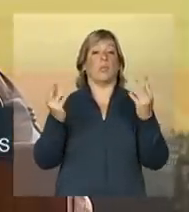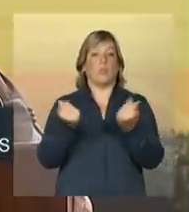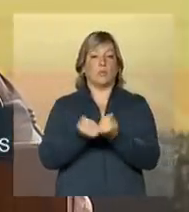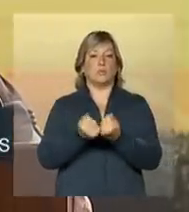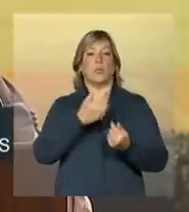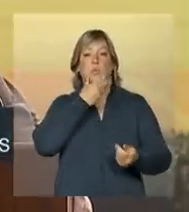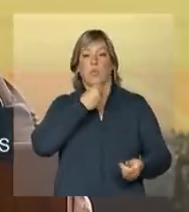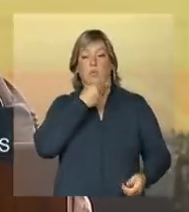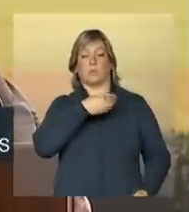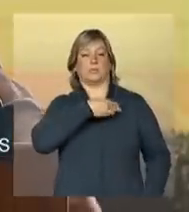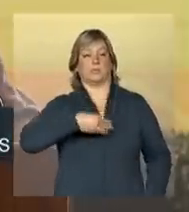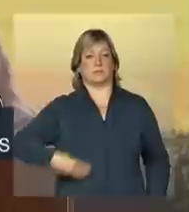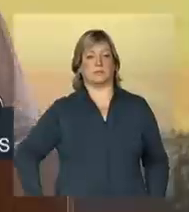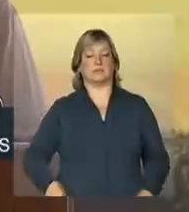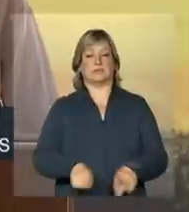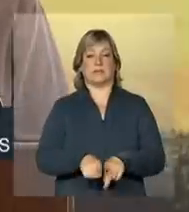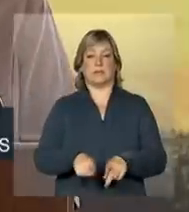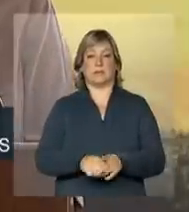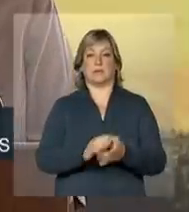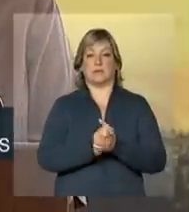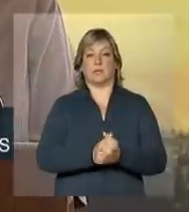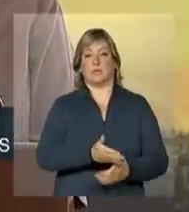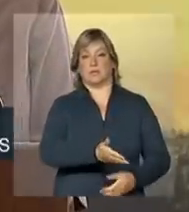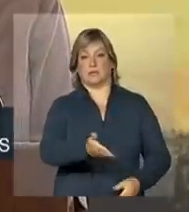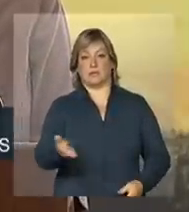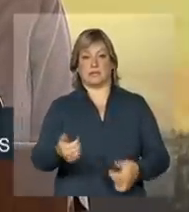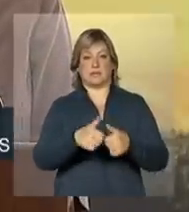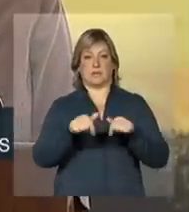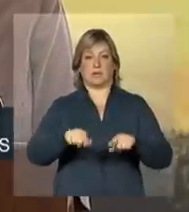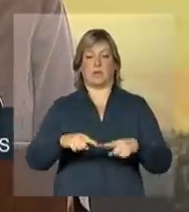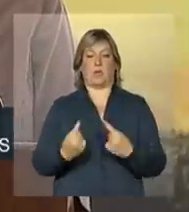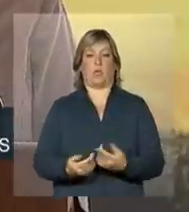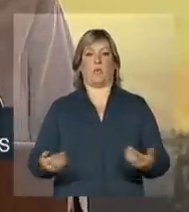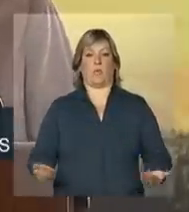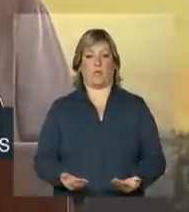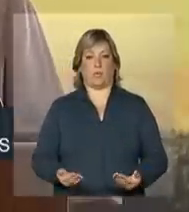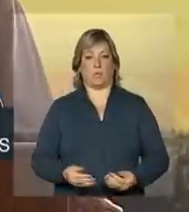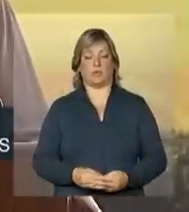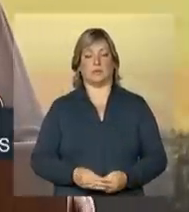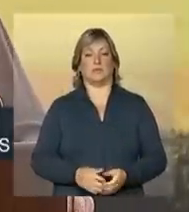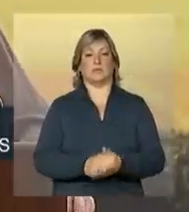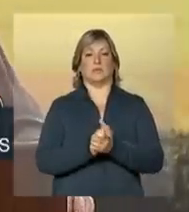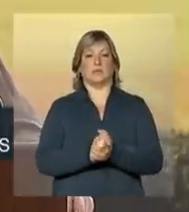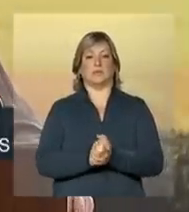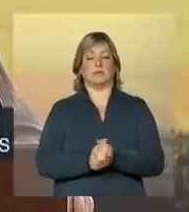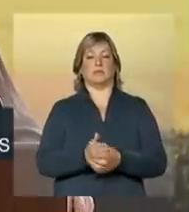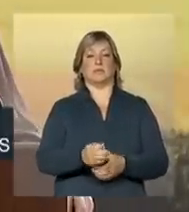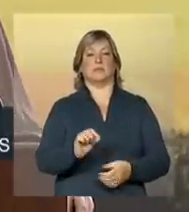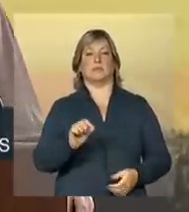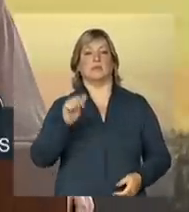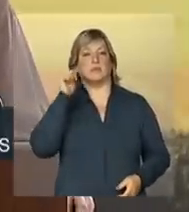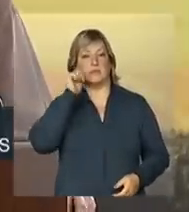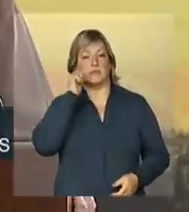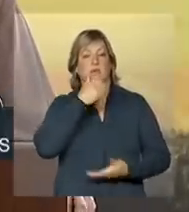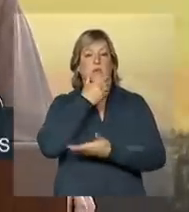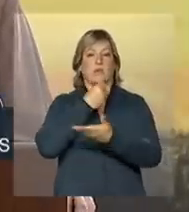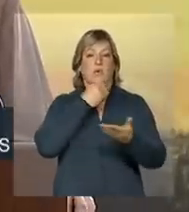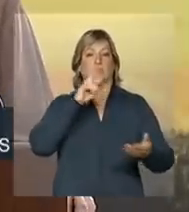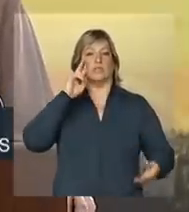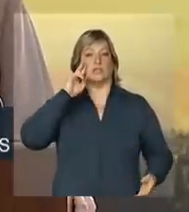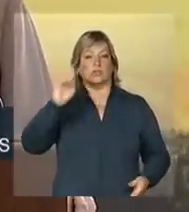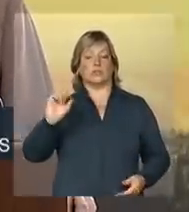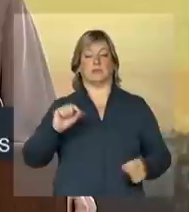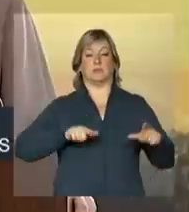os ministros cumprimentando esses ministros aqui presentes cumprimentar as senhoras e senhores chefes de